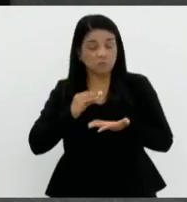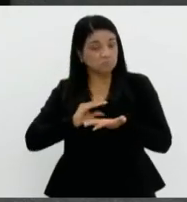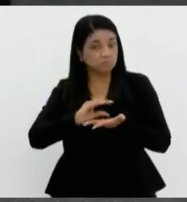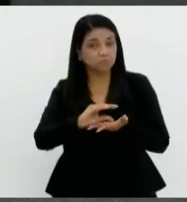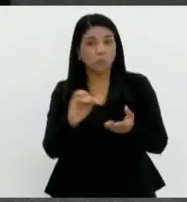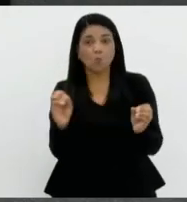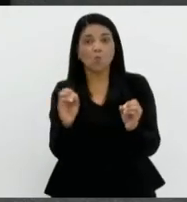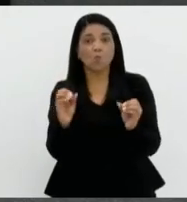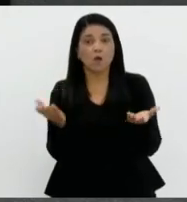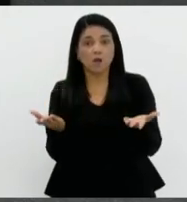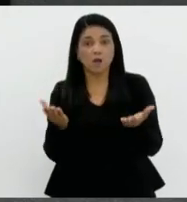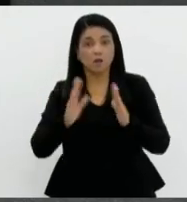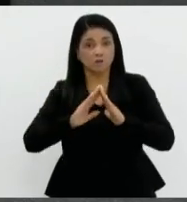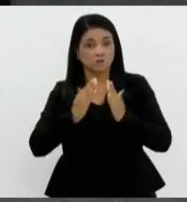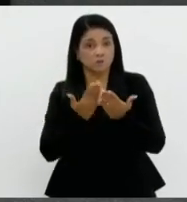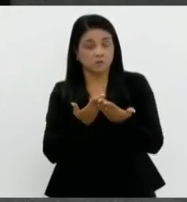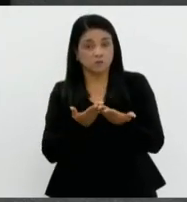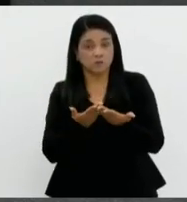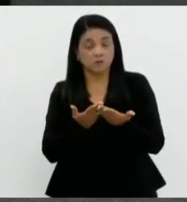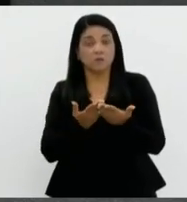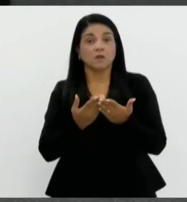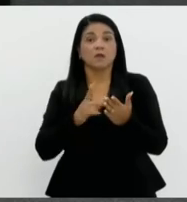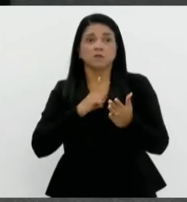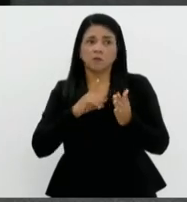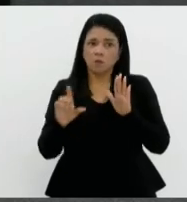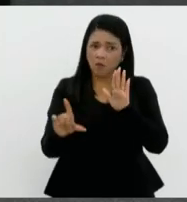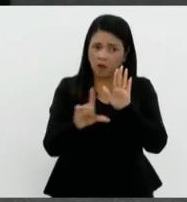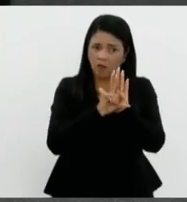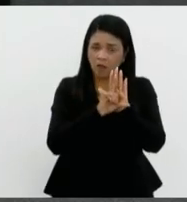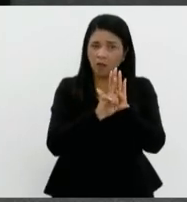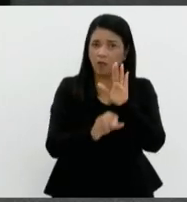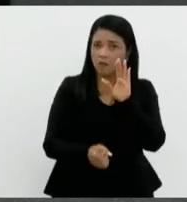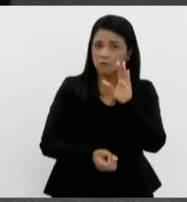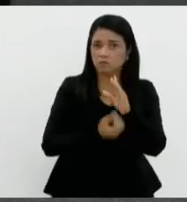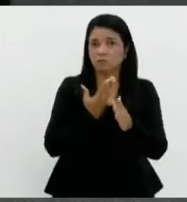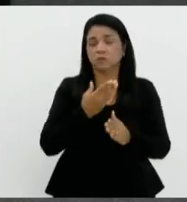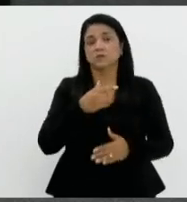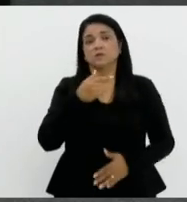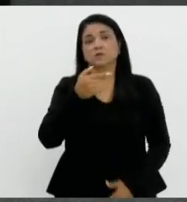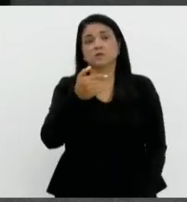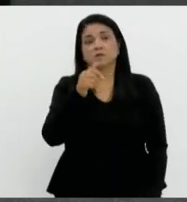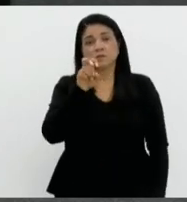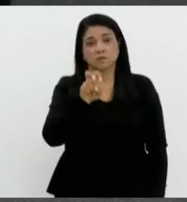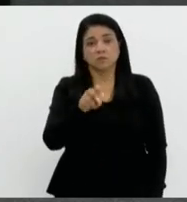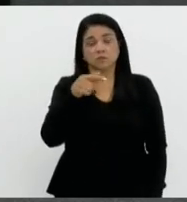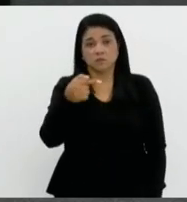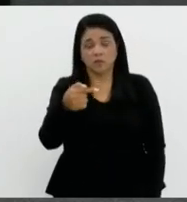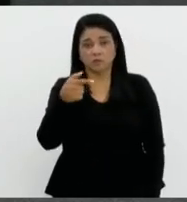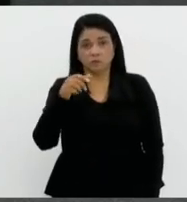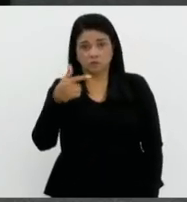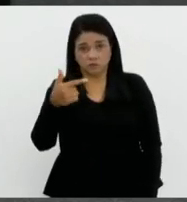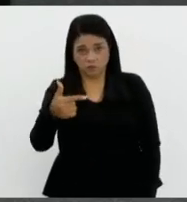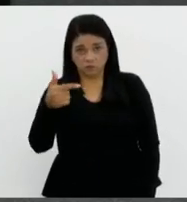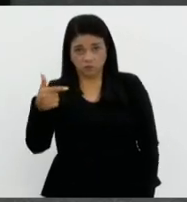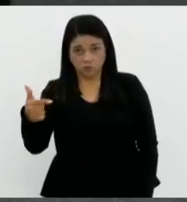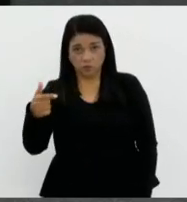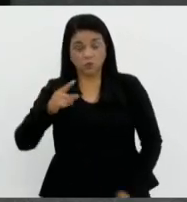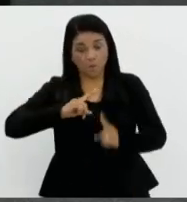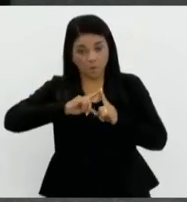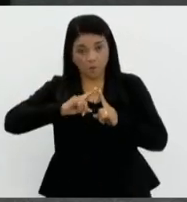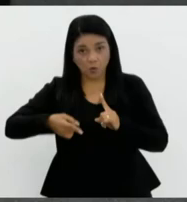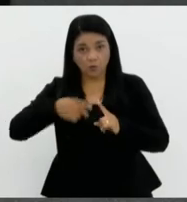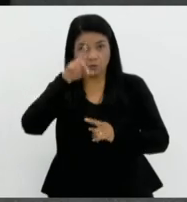financeiro. Uma lei, número tal, 5722, proíbe os gestores de